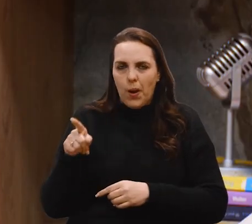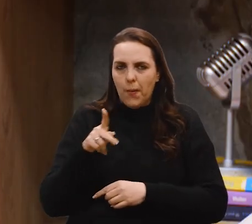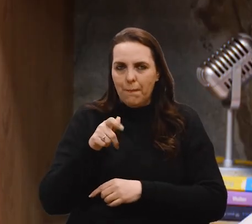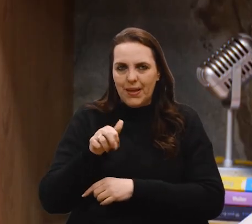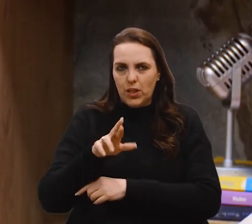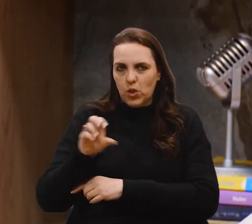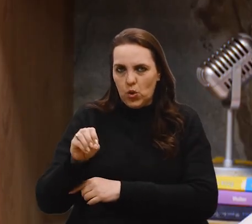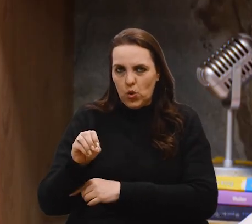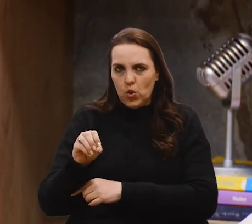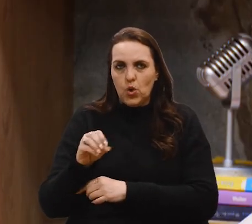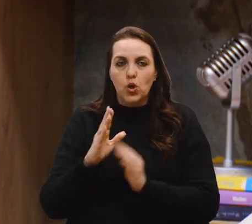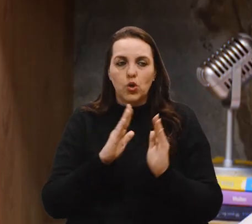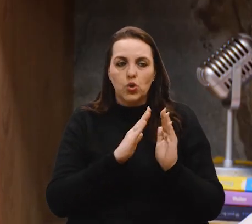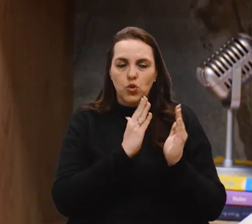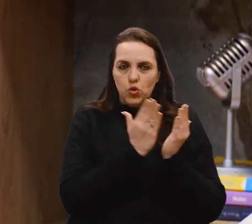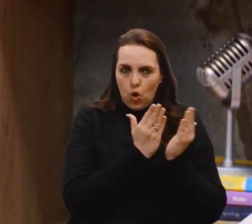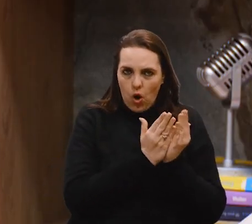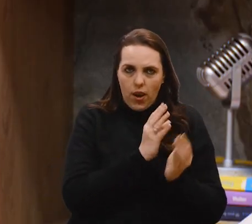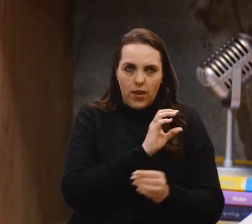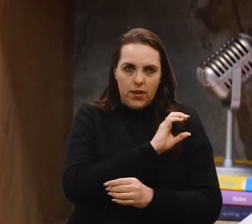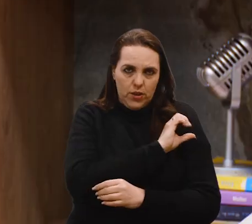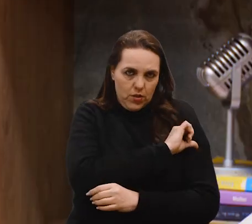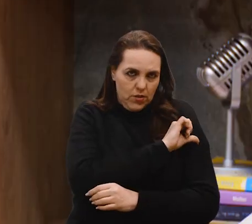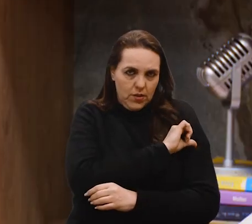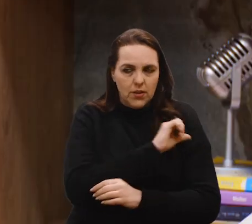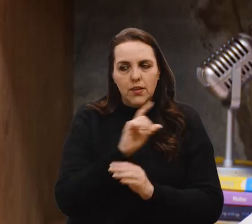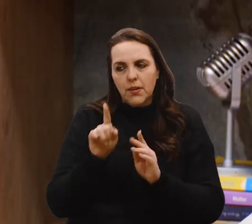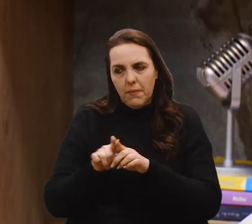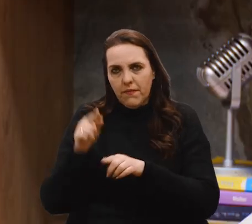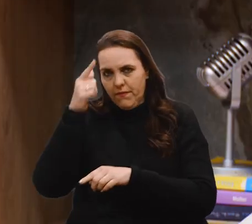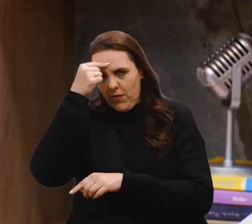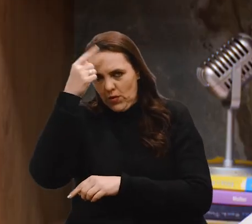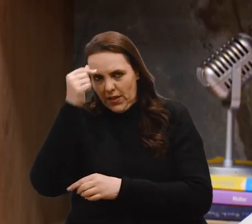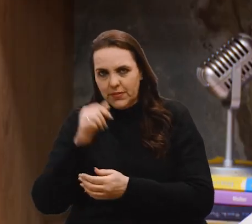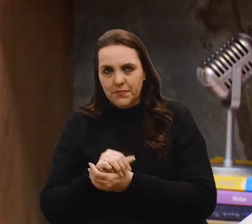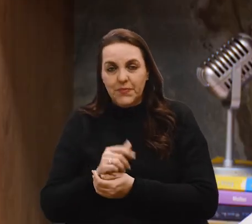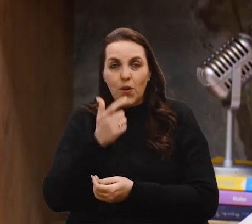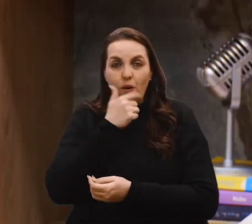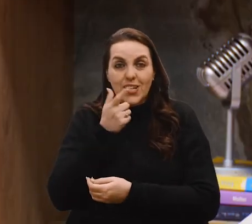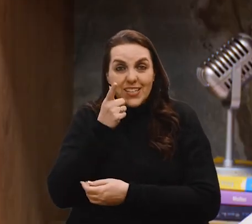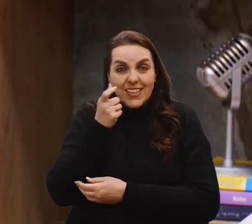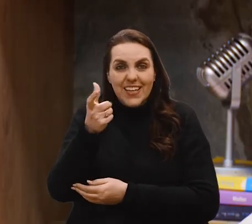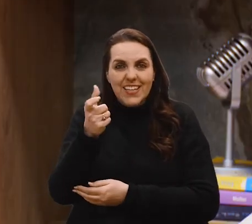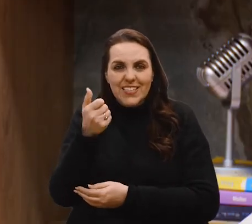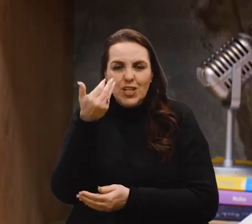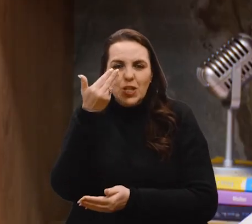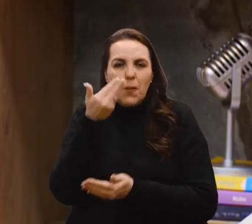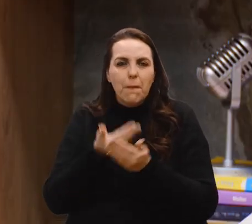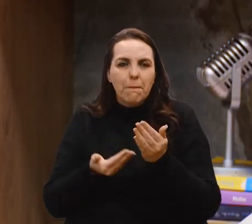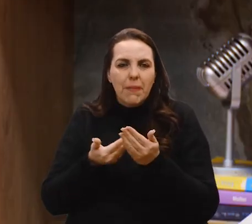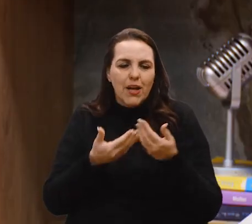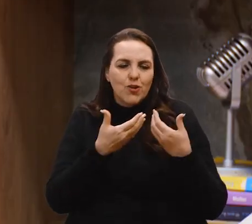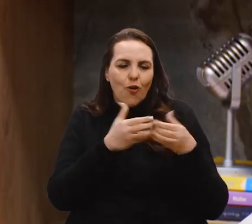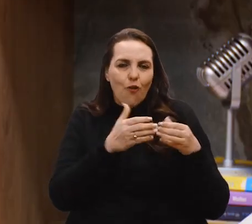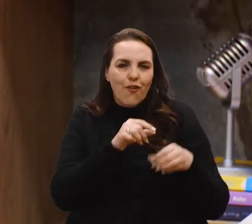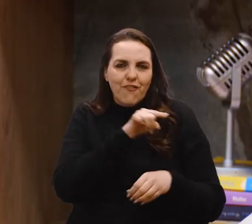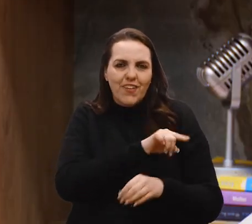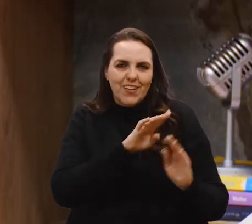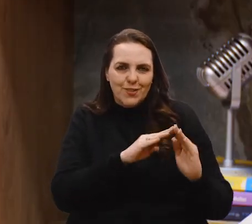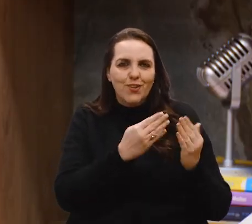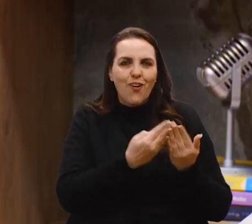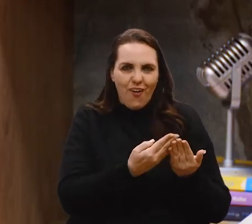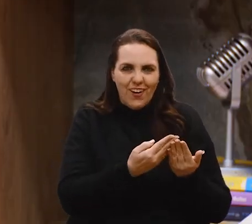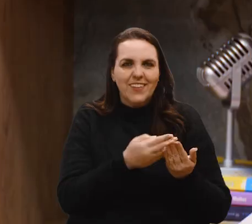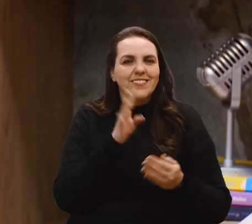ele tá fazendo a escola e tá na faculdade. O que eu acho muito interessante, porque aí tu não perde, né, o convívio com os colegas da escola. Eu acho